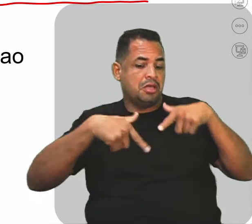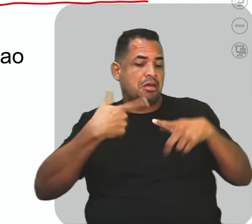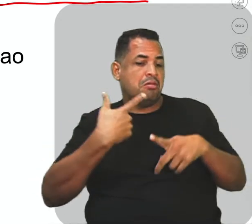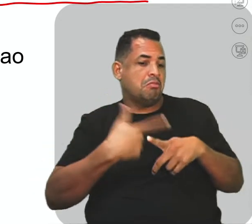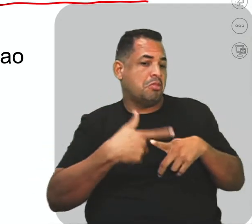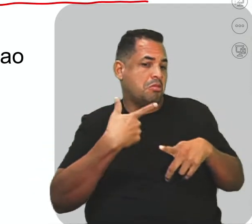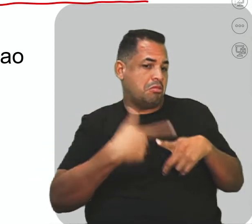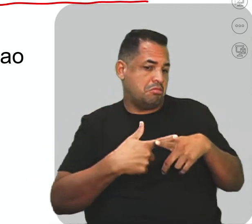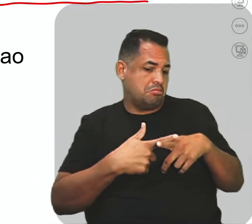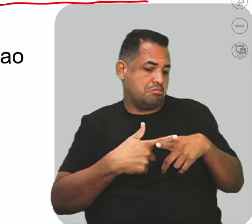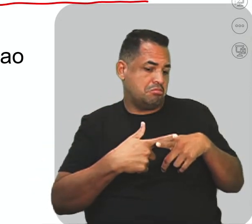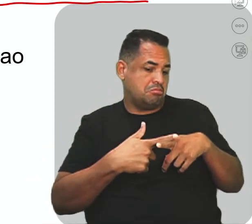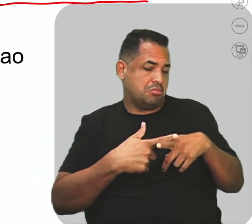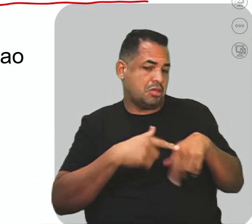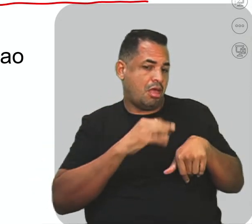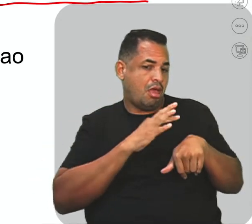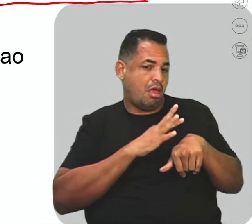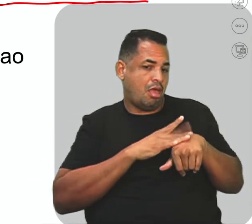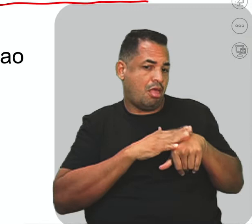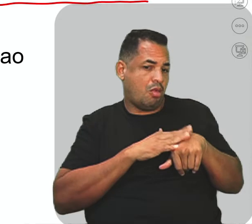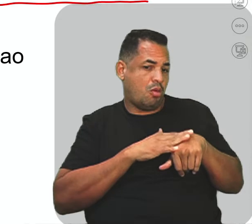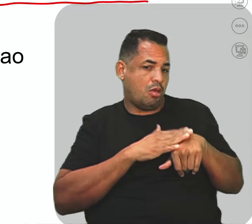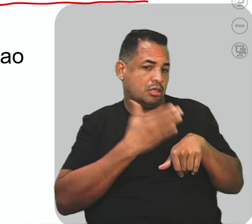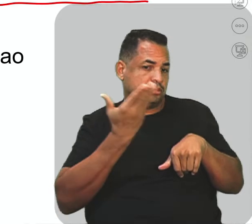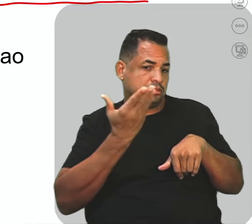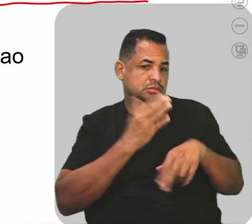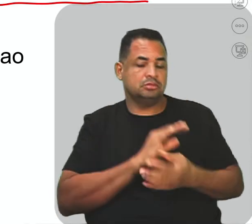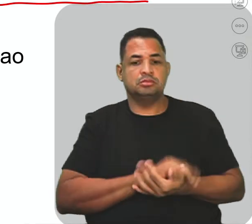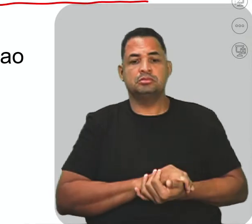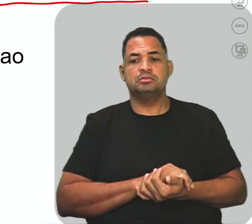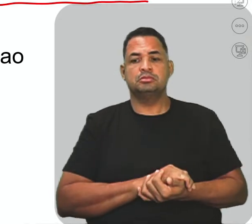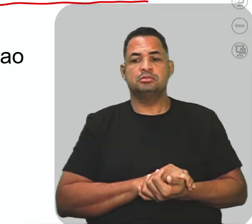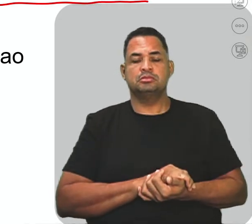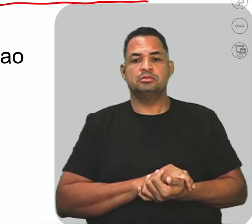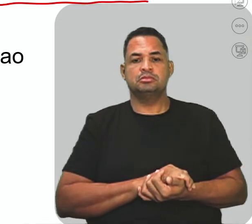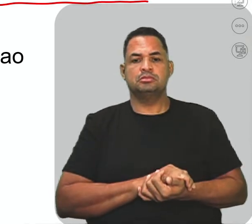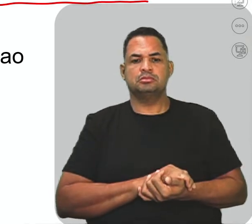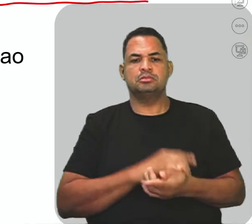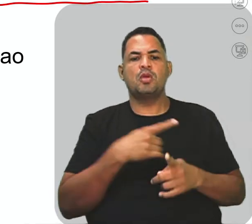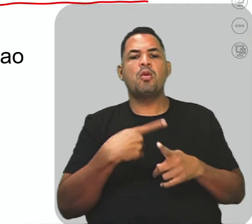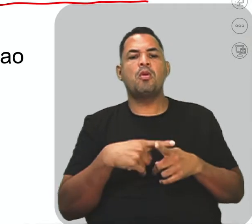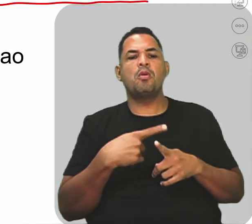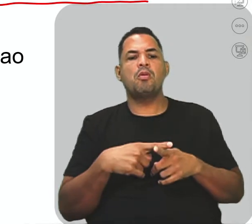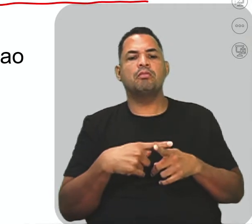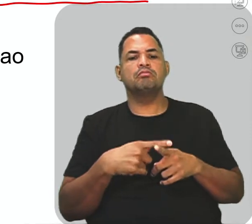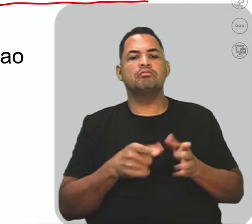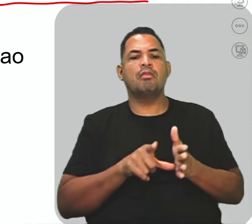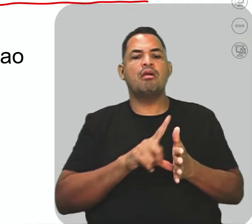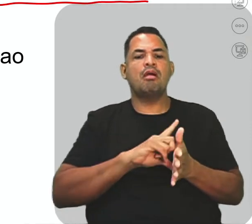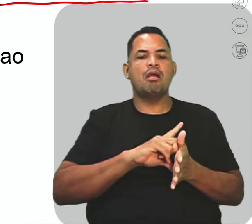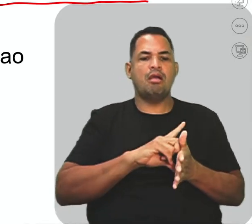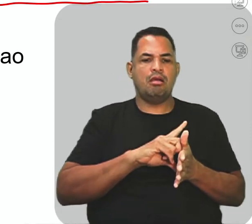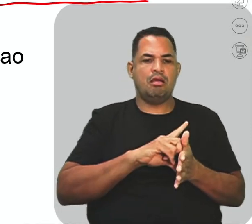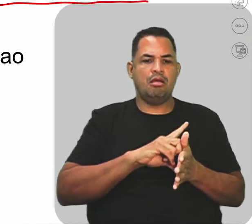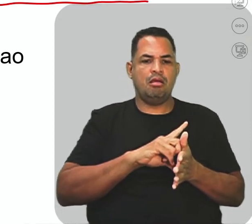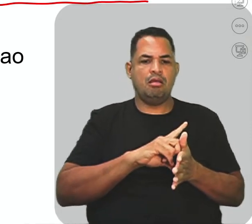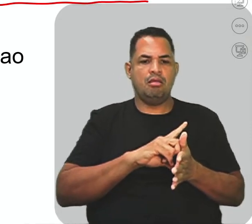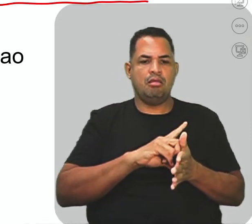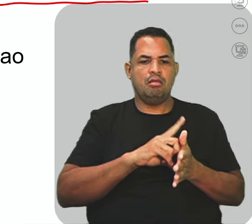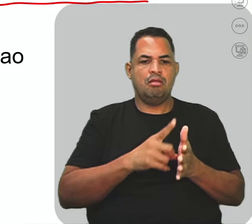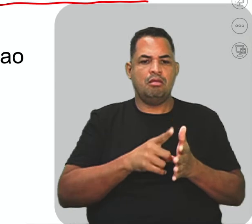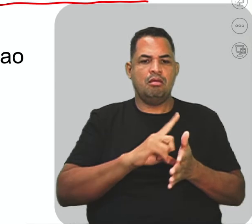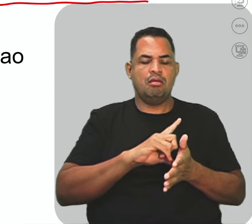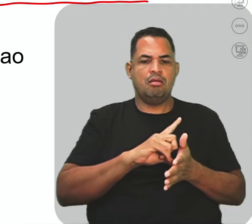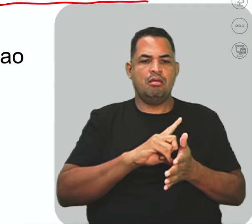esse porquê está antes do verbo, né? Ó, porque, aqui nós temos o